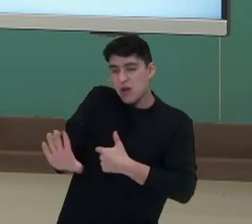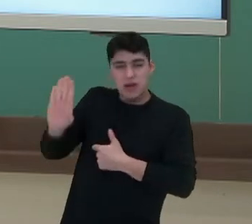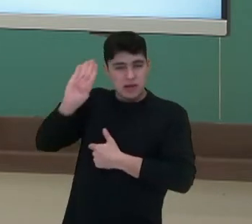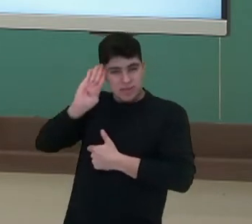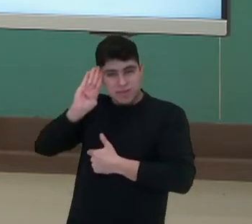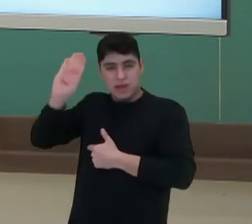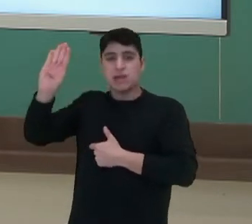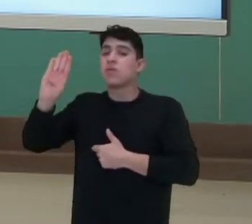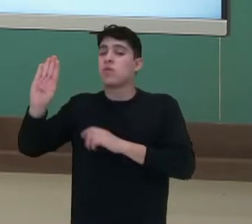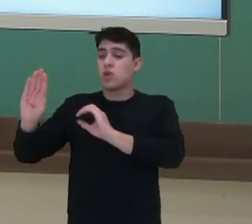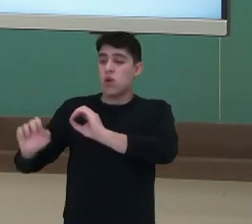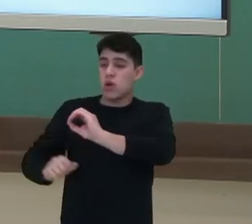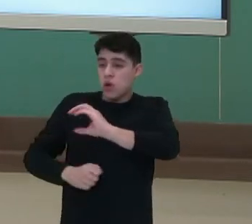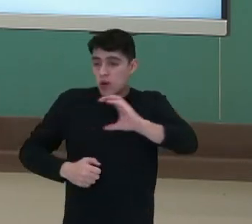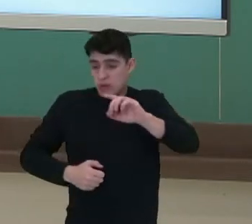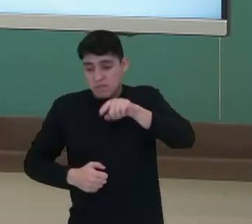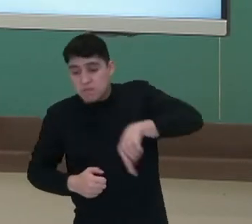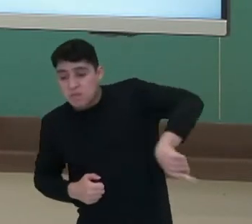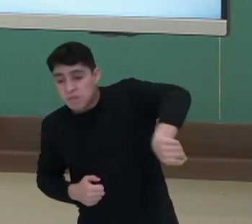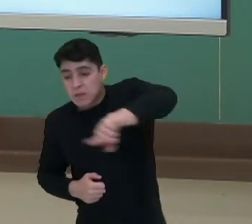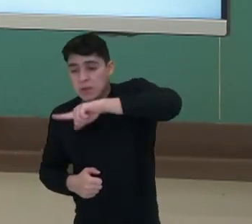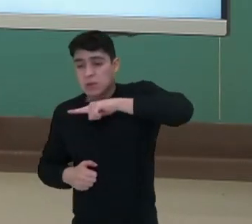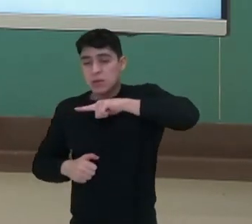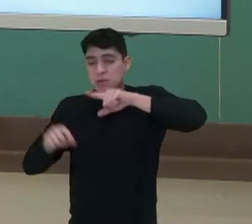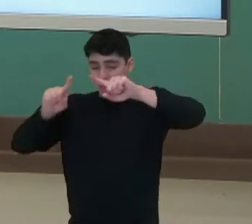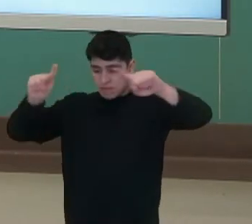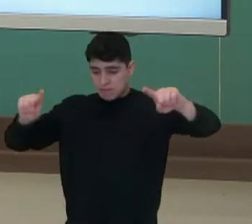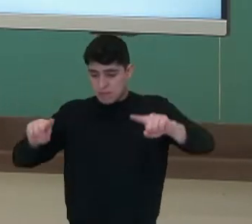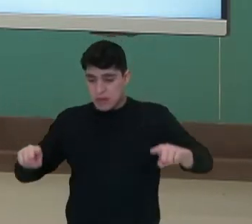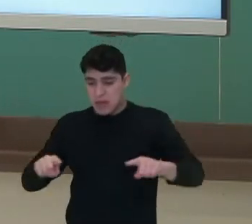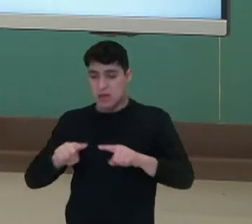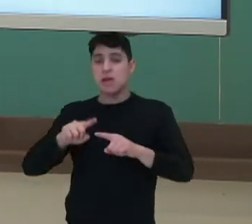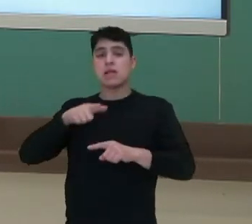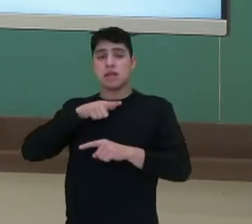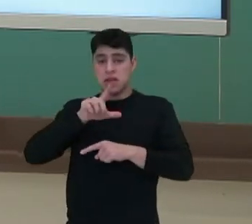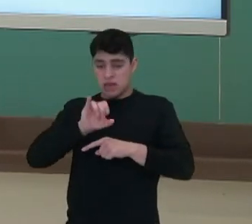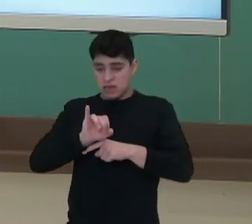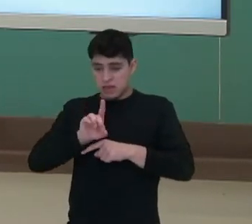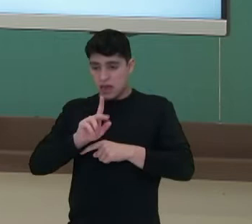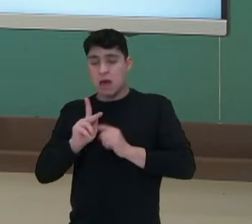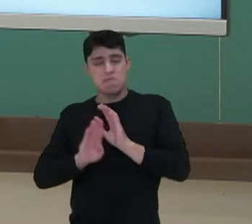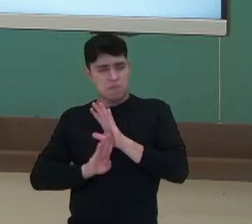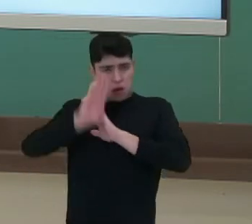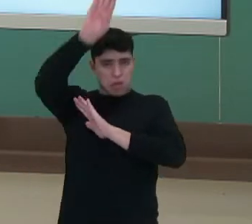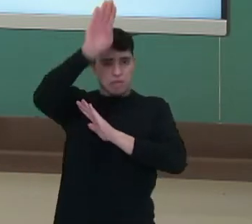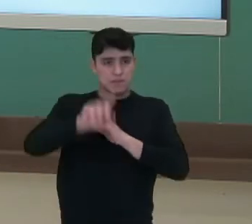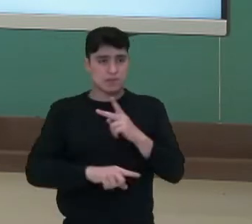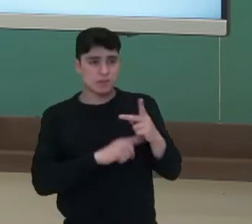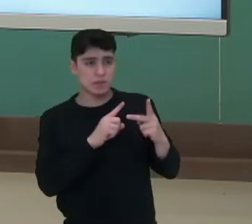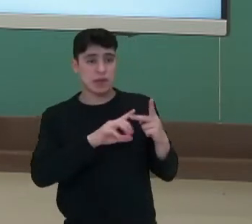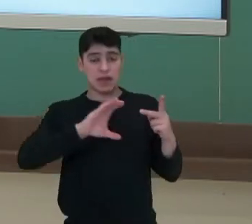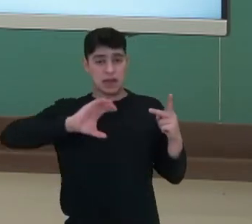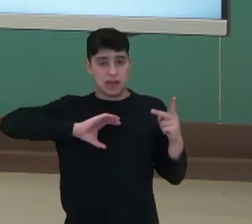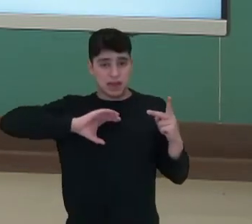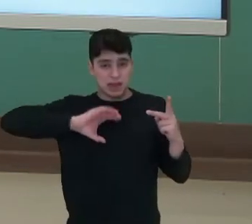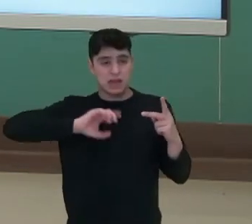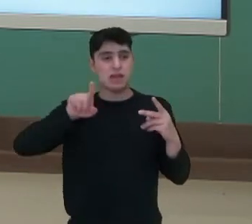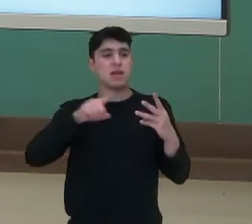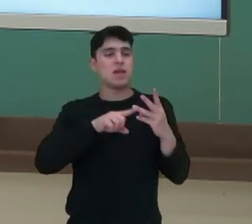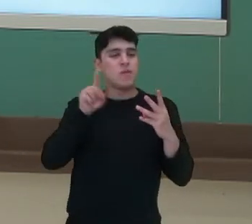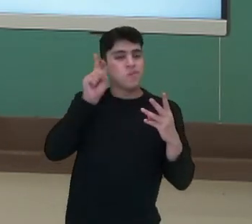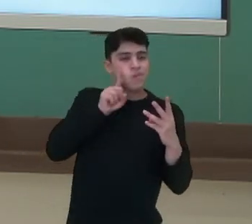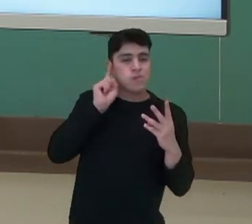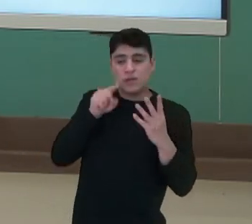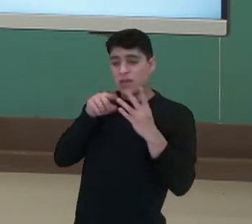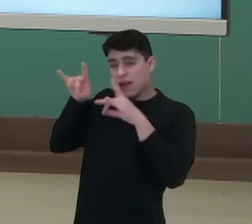lado ocidental, tem um IDH bem forte, bem alto. Canadá e Estados Unidos. Temos também a Austrália e a